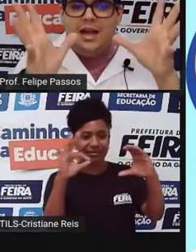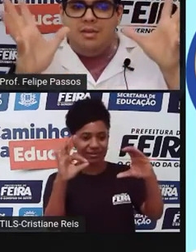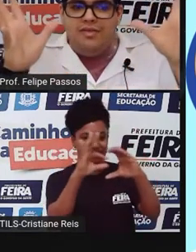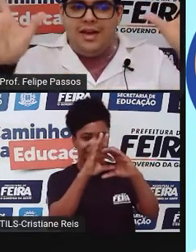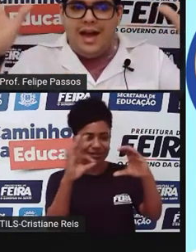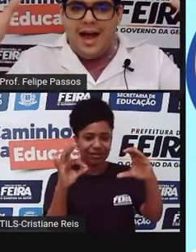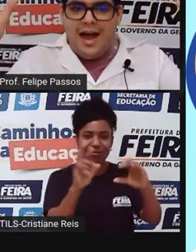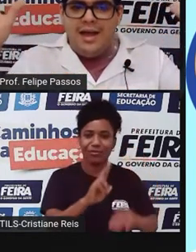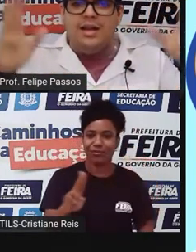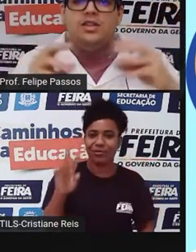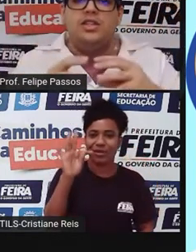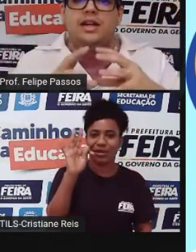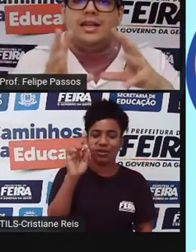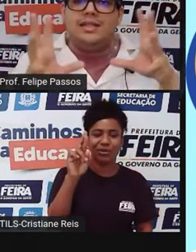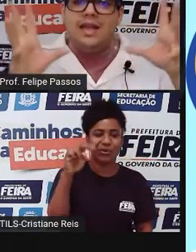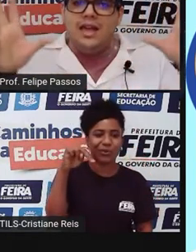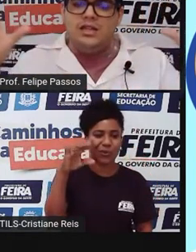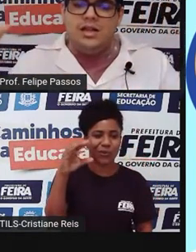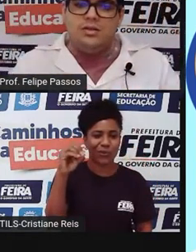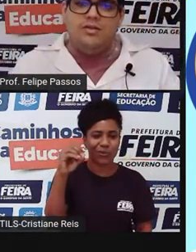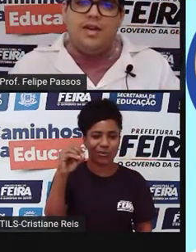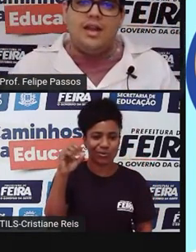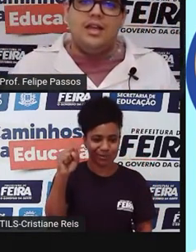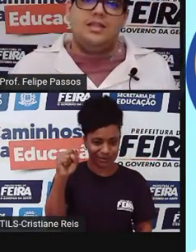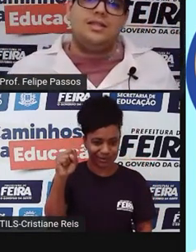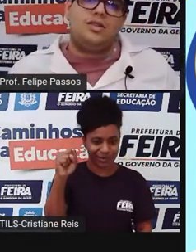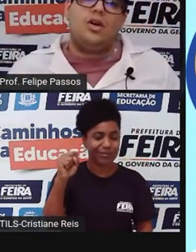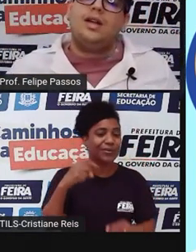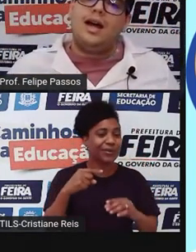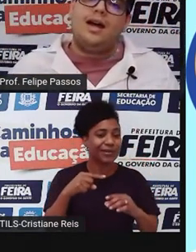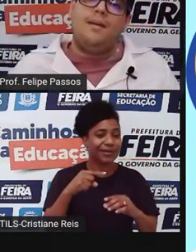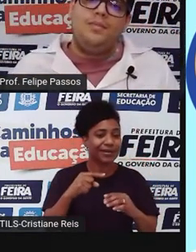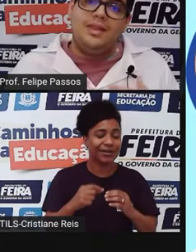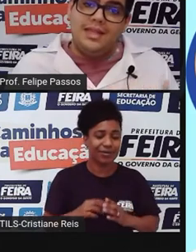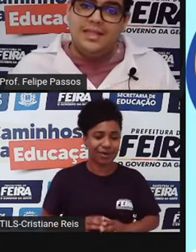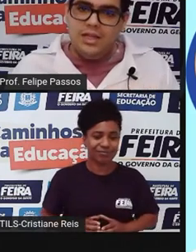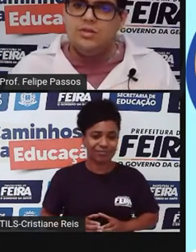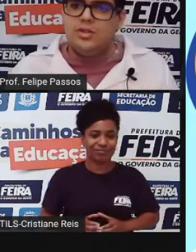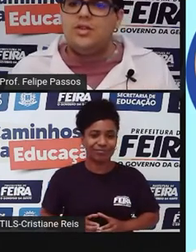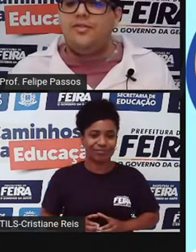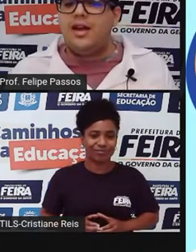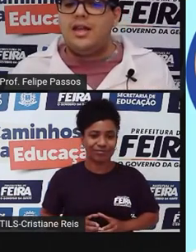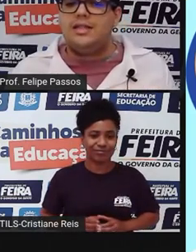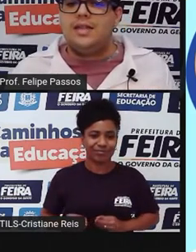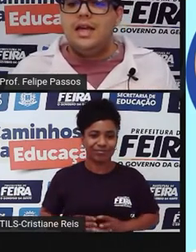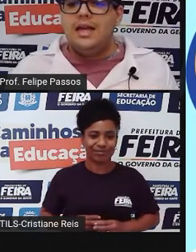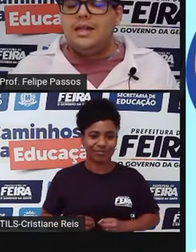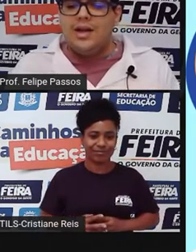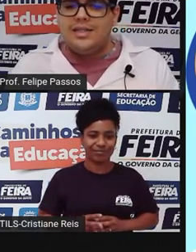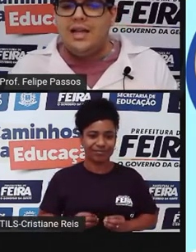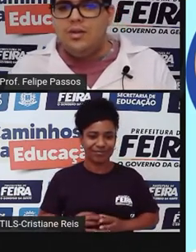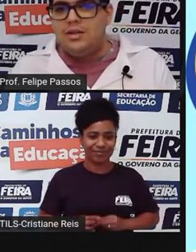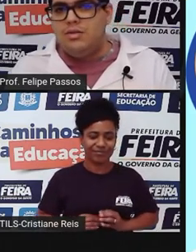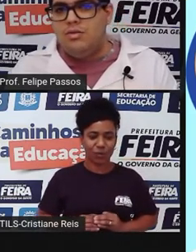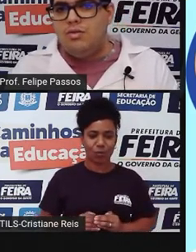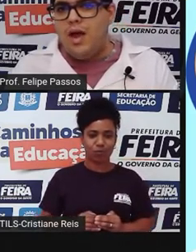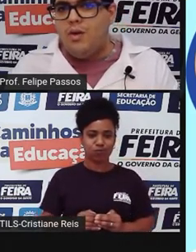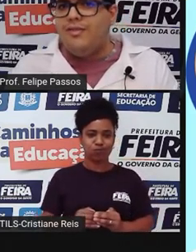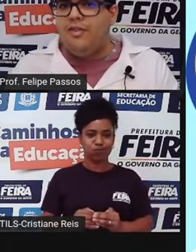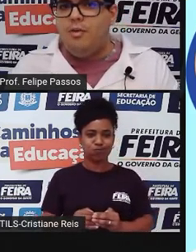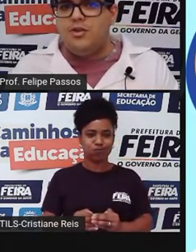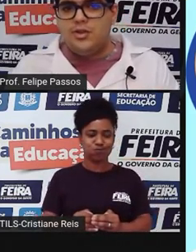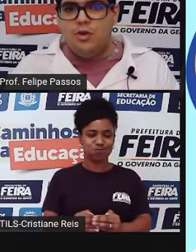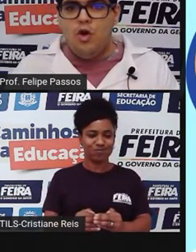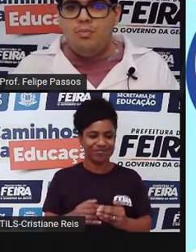de se ramificar, de crescer em direções diferentes, se tornar tecidos diferentes. Então, a célula-tronco é